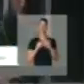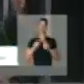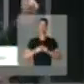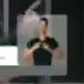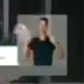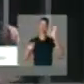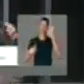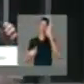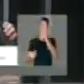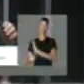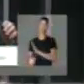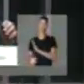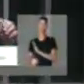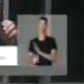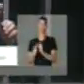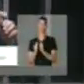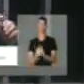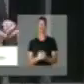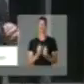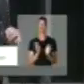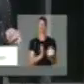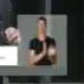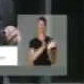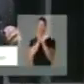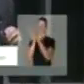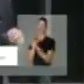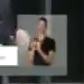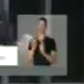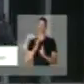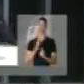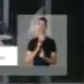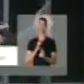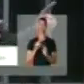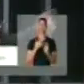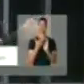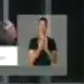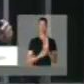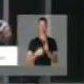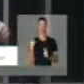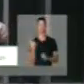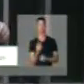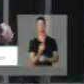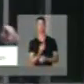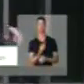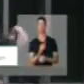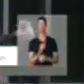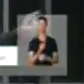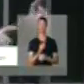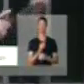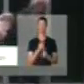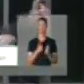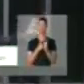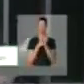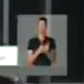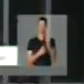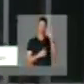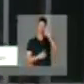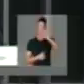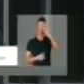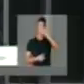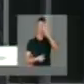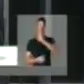maior maldade com o segmento que tem tido na boca de todos nós, o segmento da história do